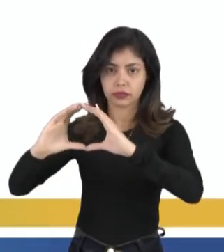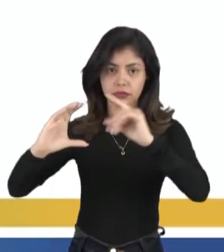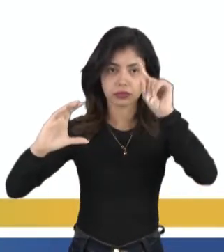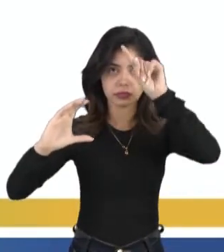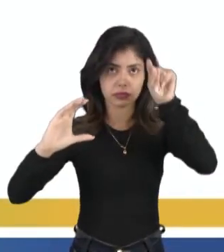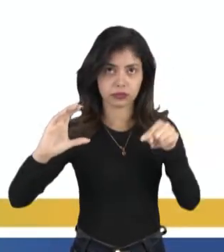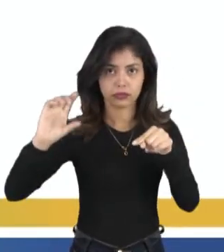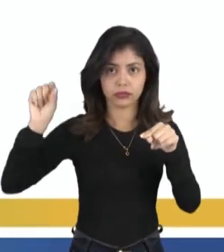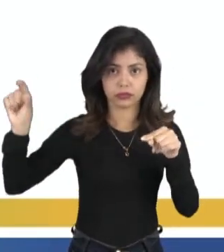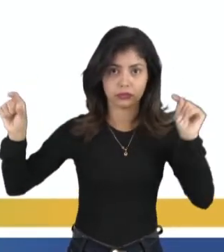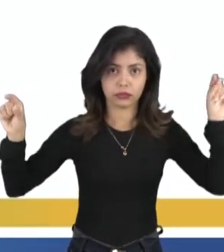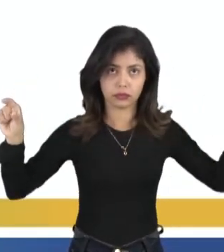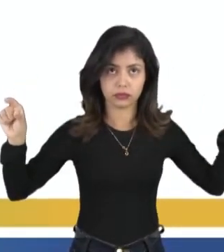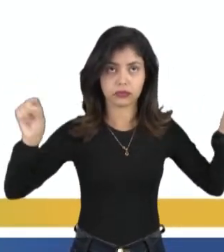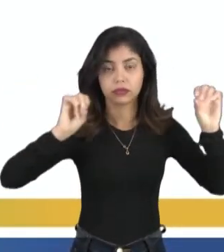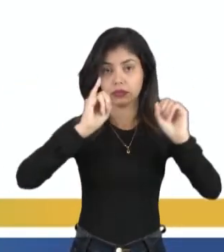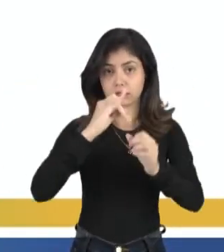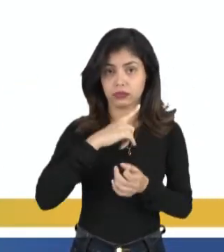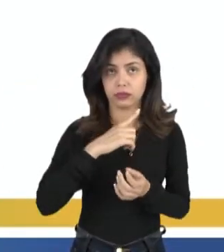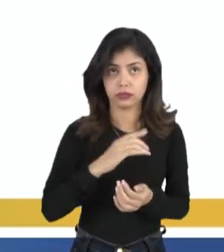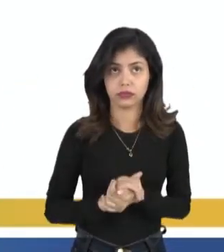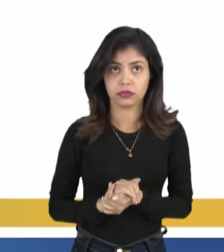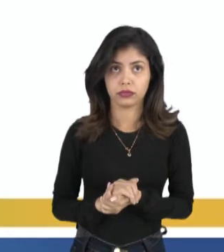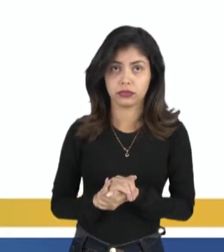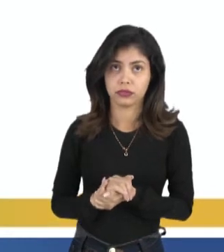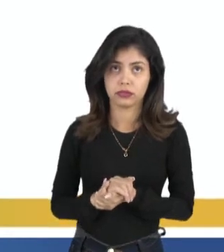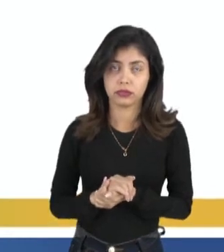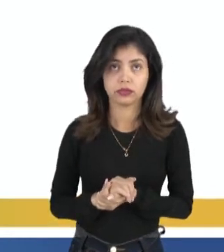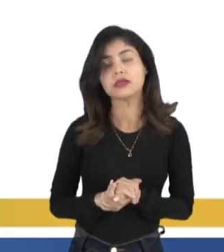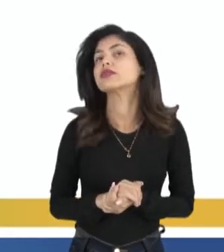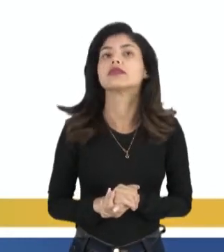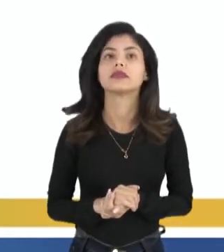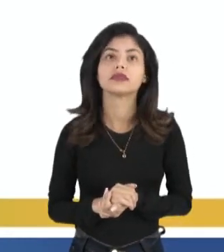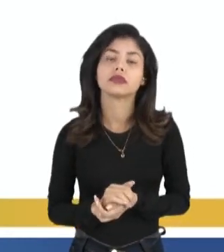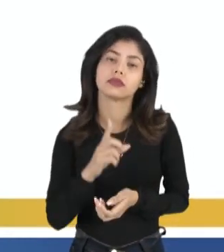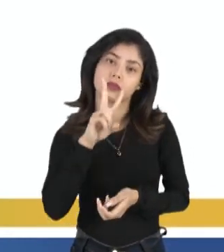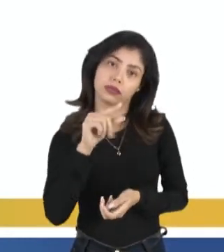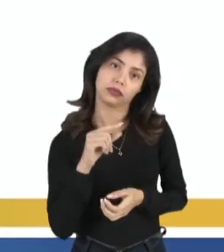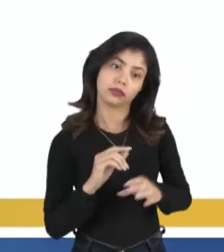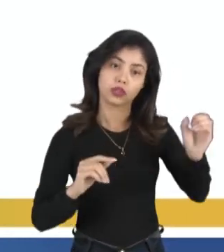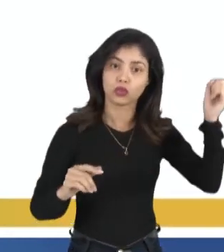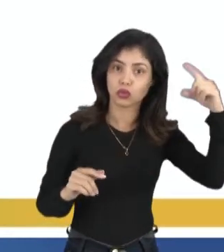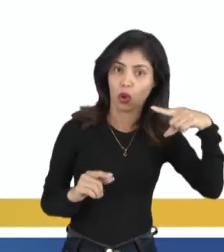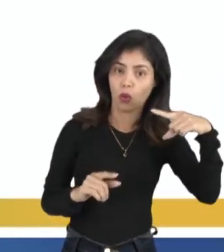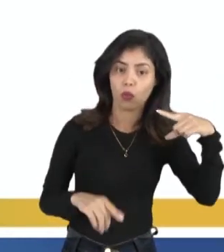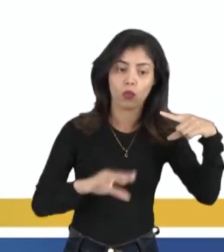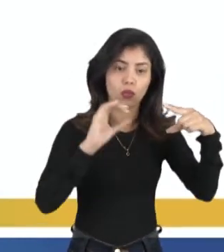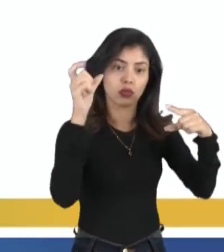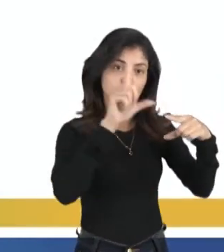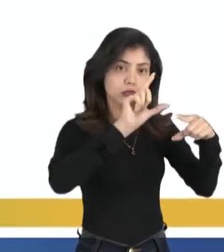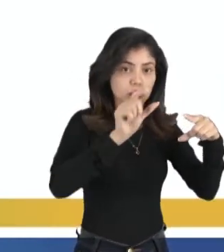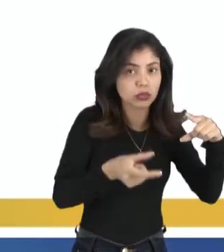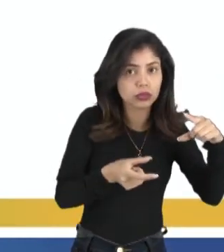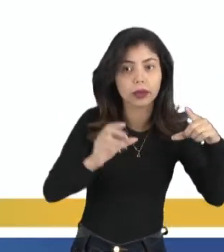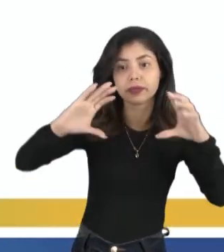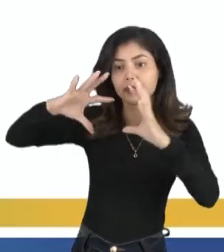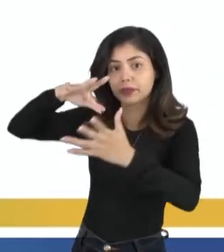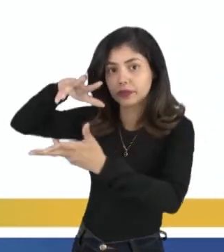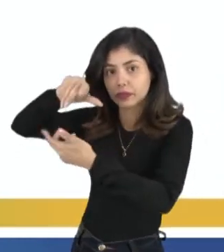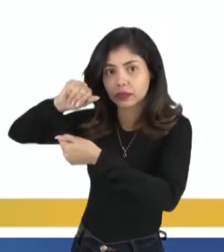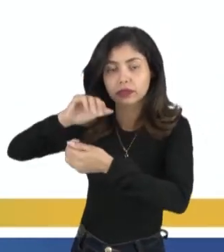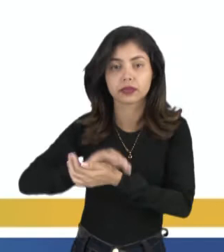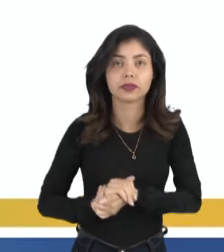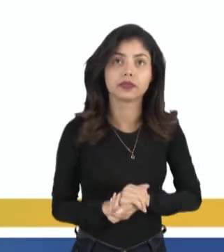e Lua. Mas se eu tiver uma configuração entre Sol, Lua e Terra, nós vamos ter um eclipse solar.